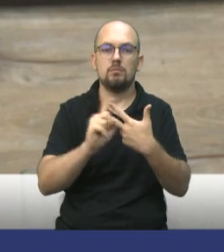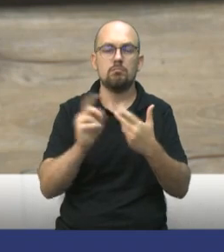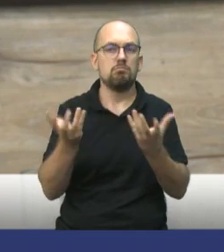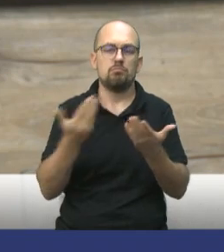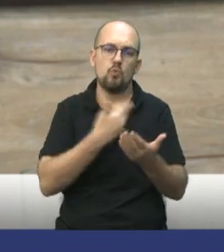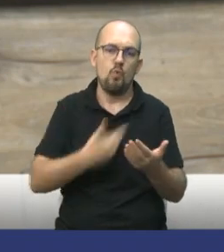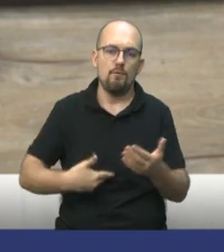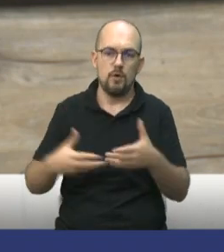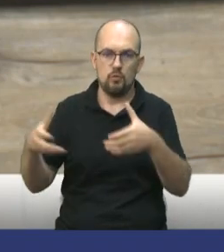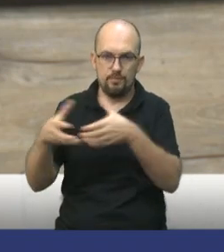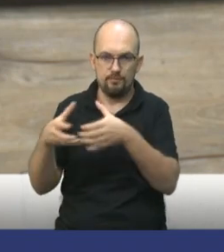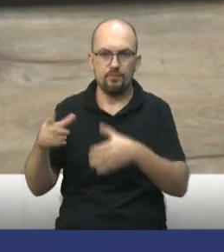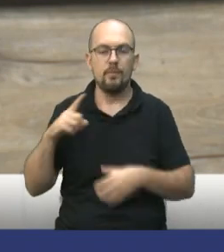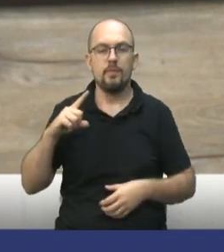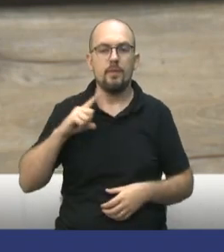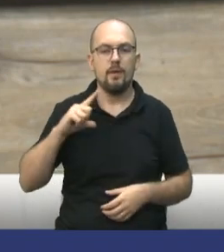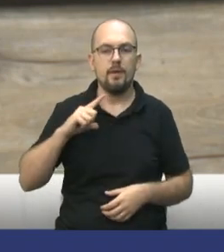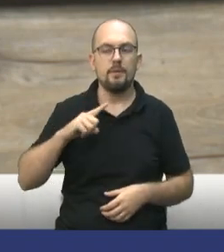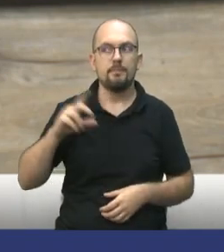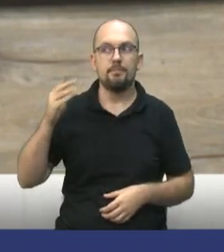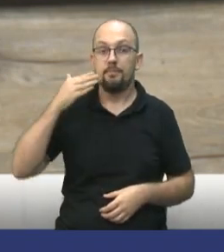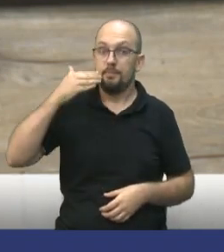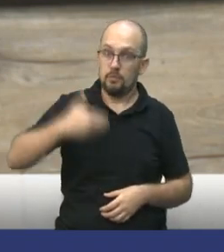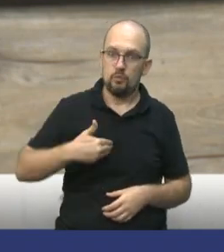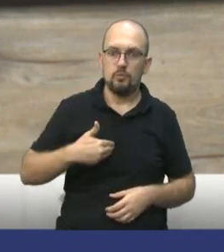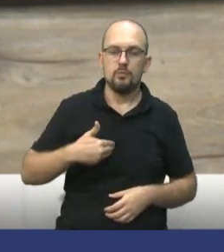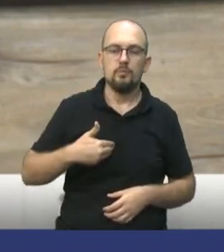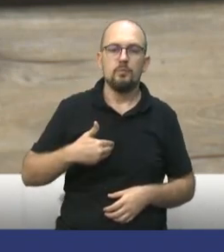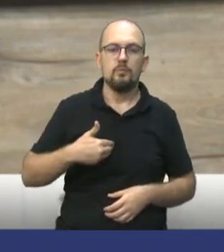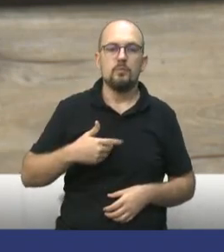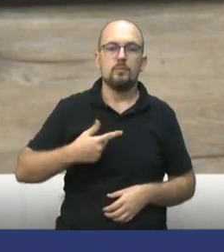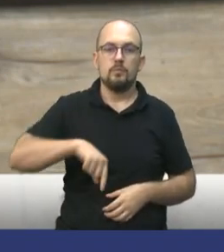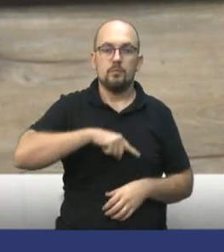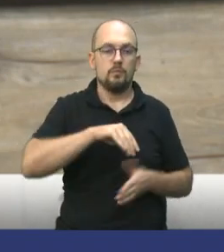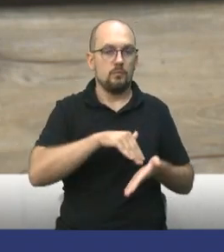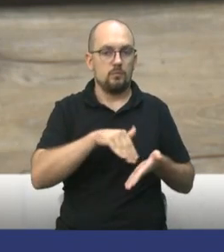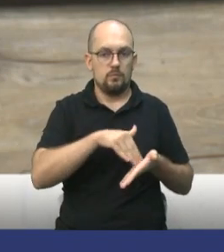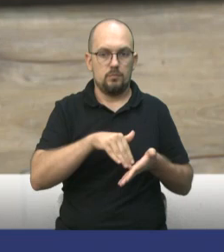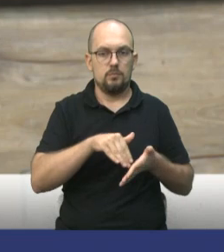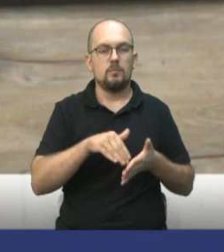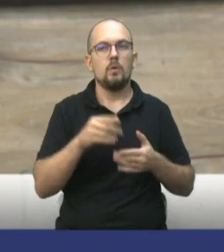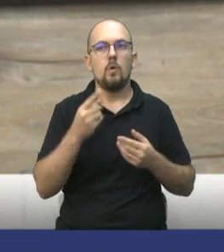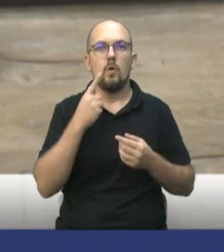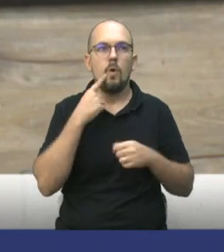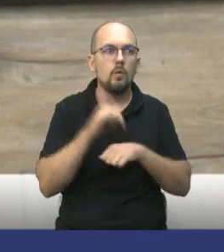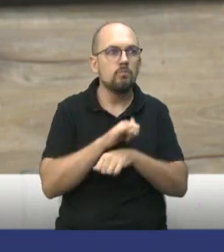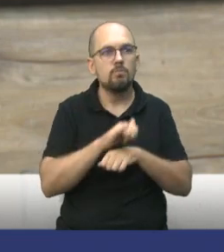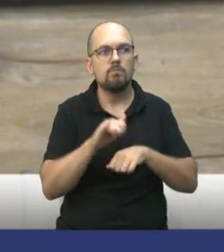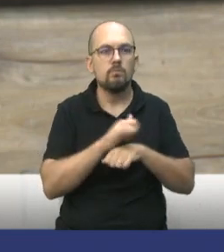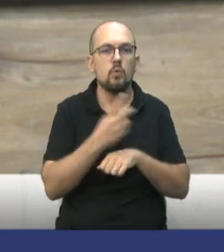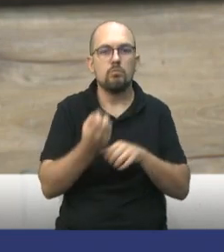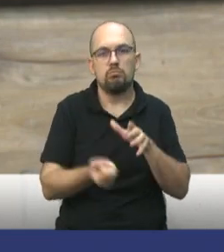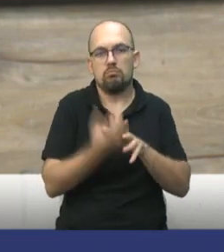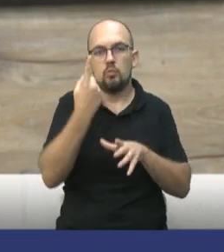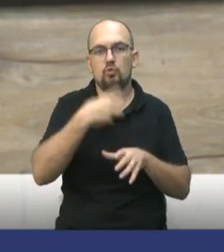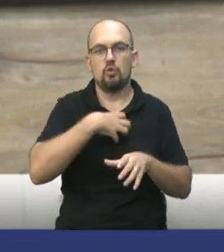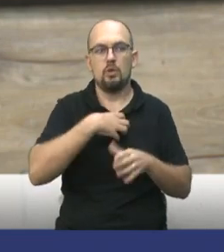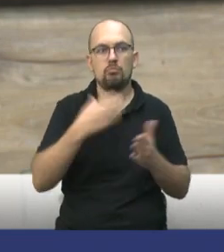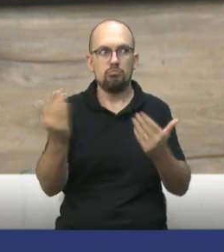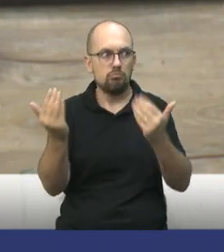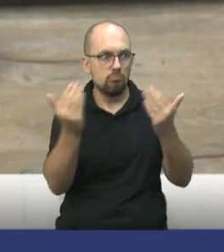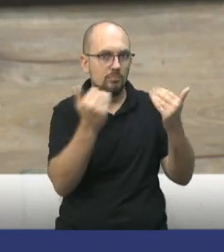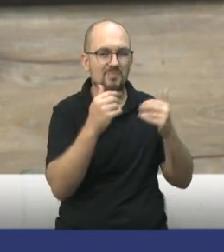governo atual, tem tido e nos solicitado através da nossa secretaria, de trazer mais efetivamente a participação popular.